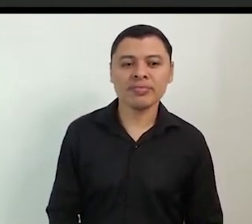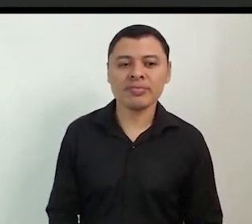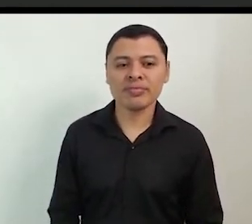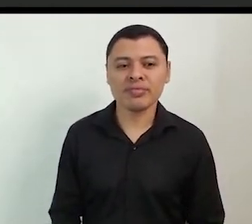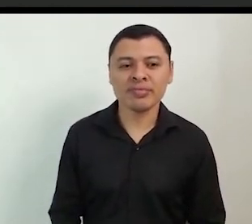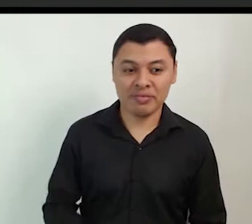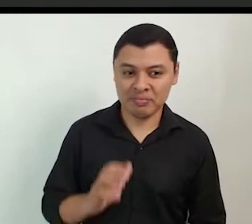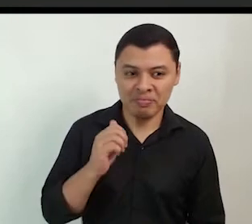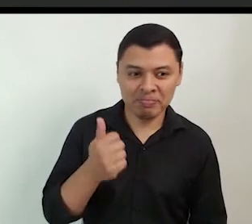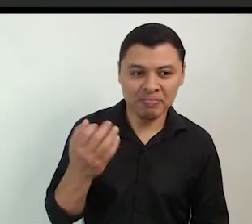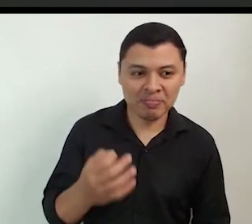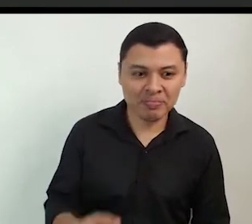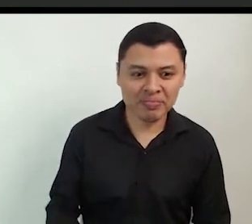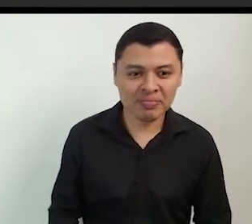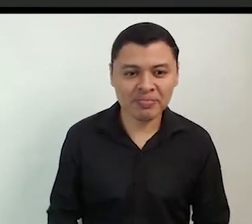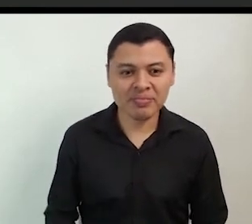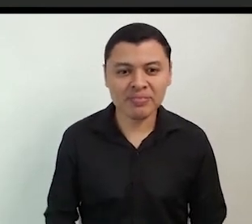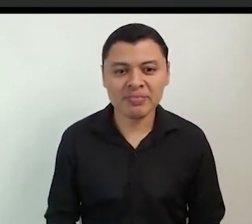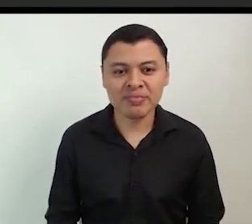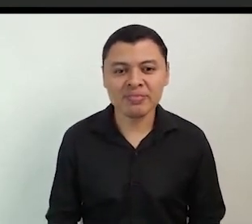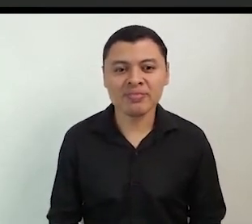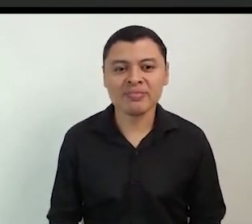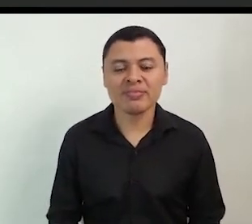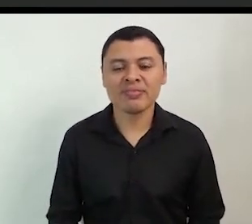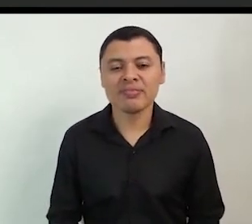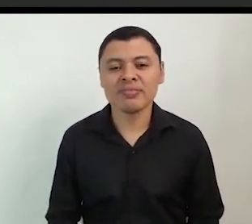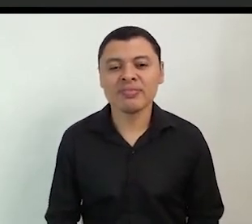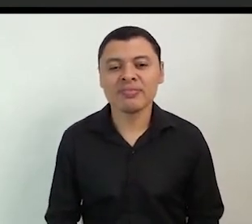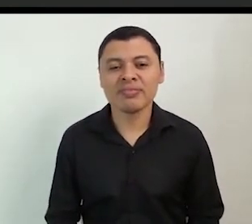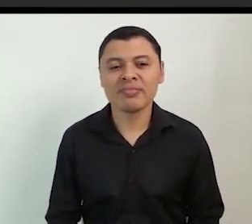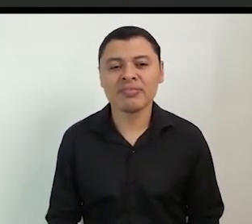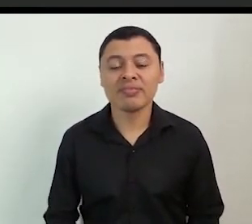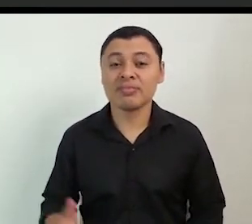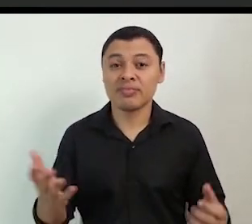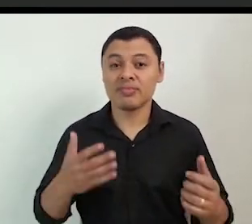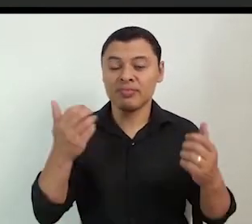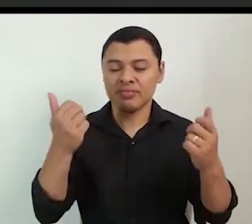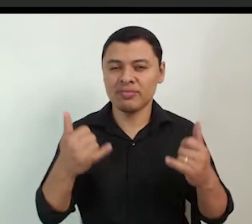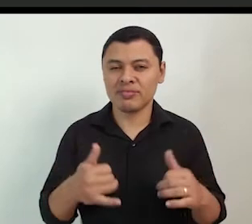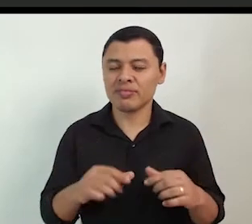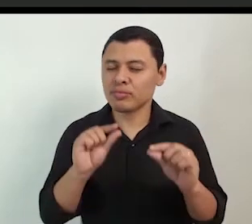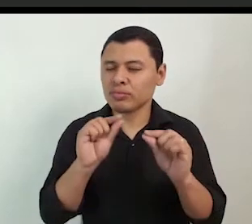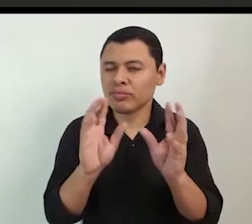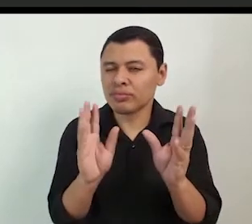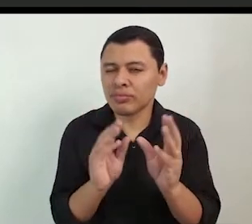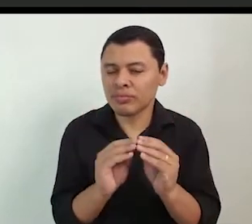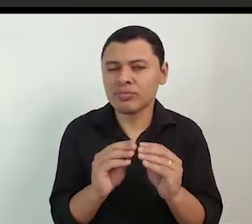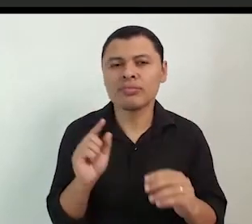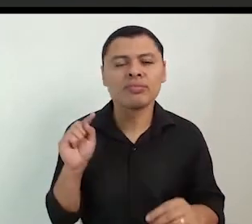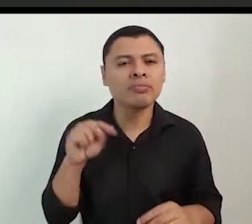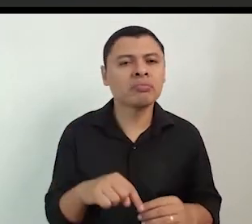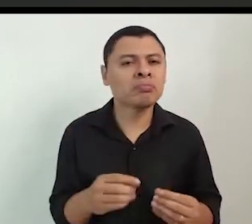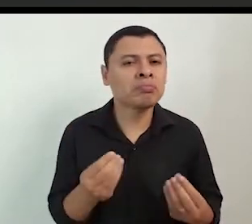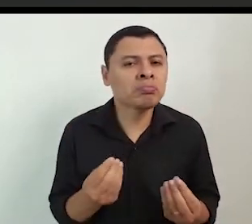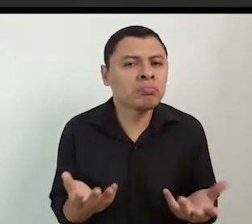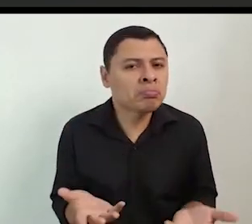Perfeito. E aí agora a gente segue aqui contando um pouquinho do que porque estamos aqui e